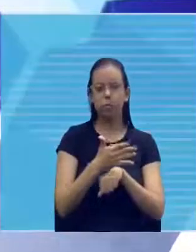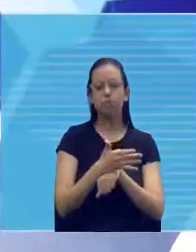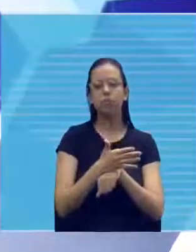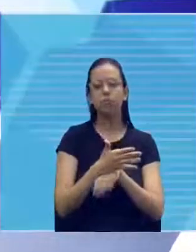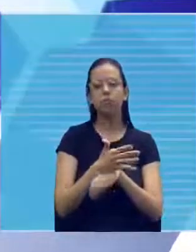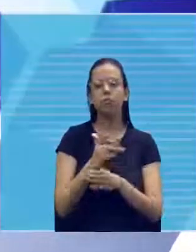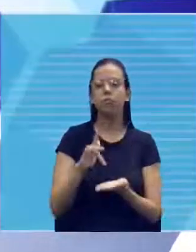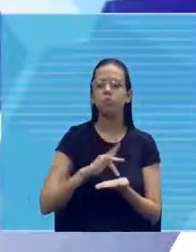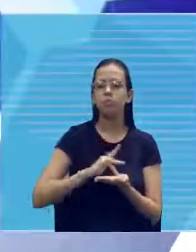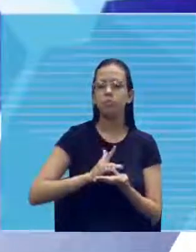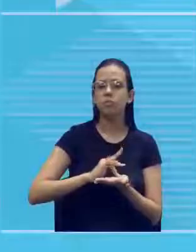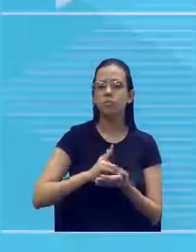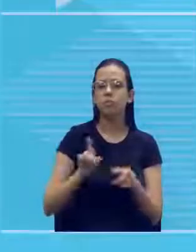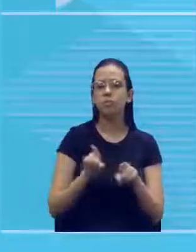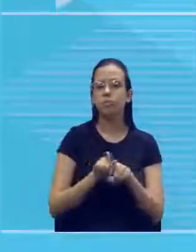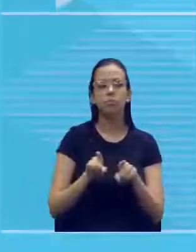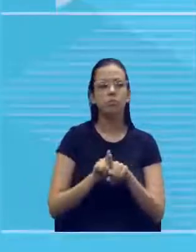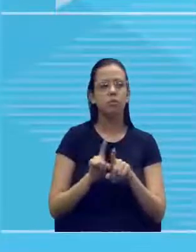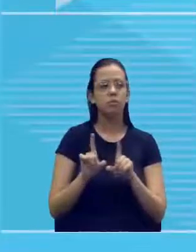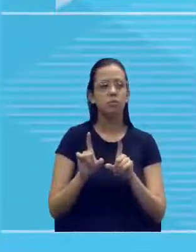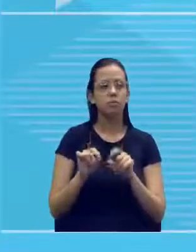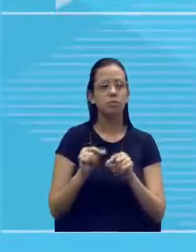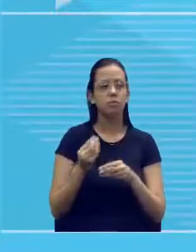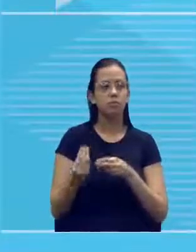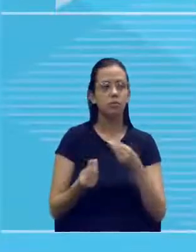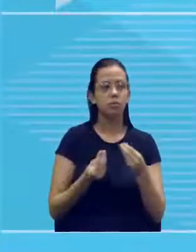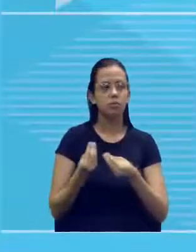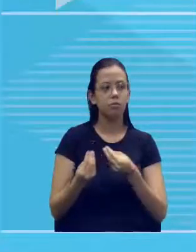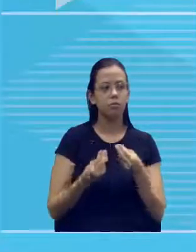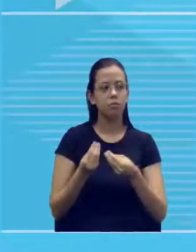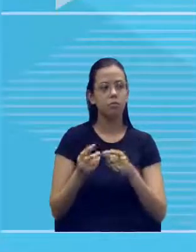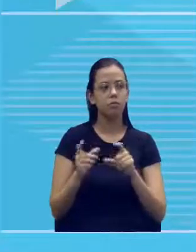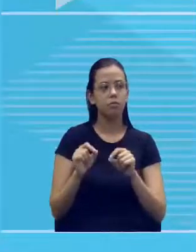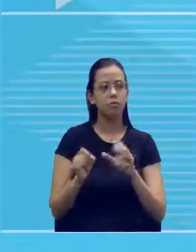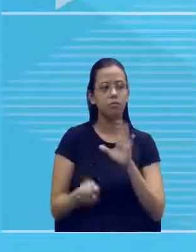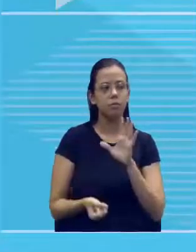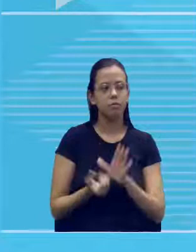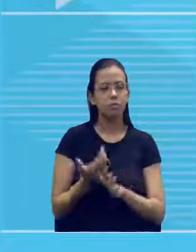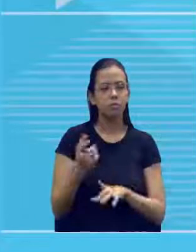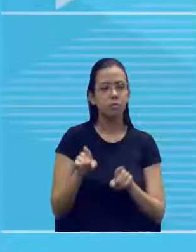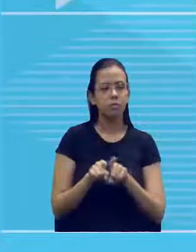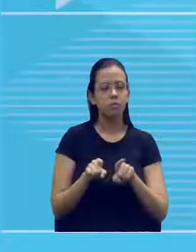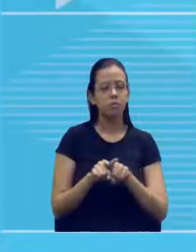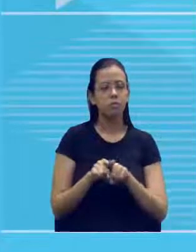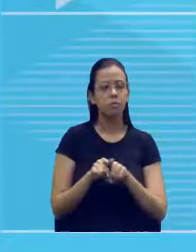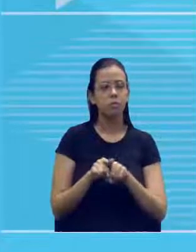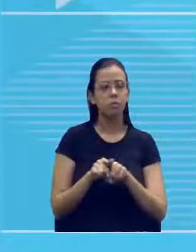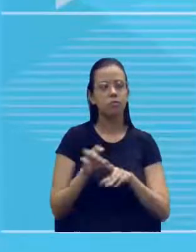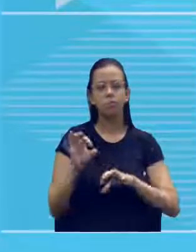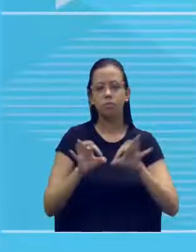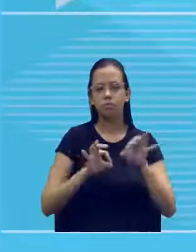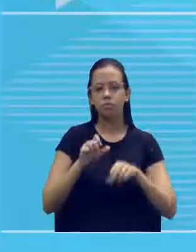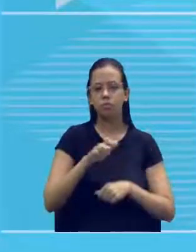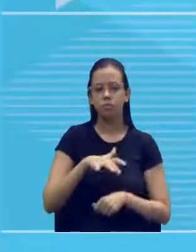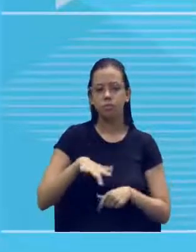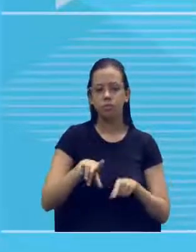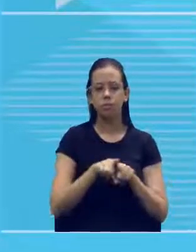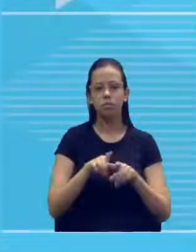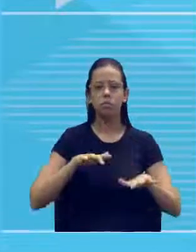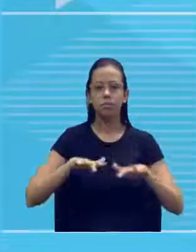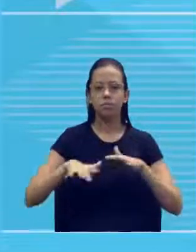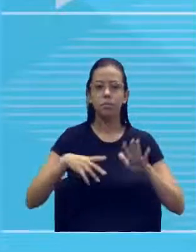e inclusive como foi surgindo também essas direções no espaço de movimentação que